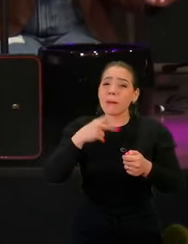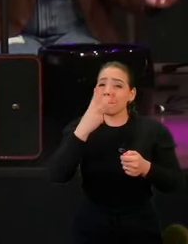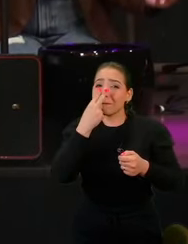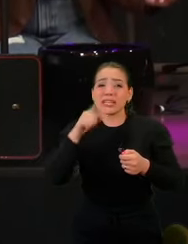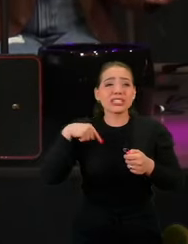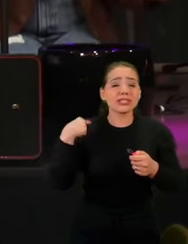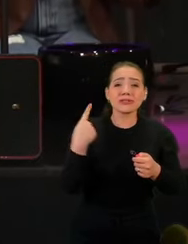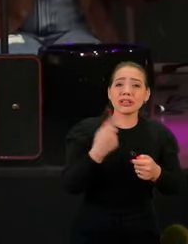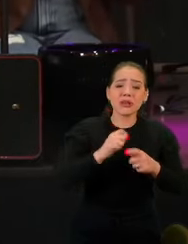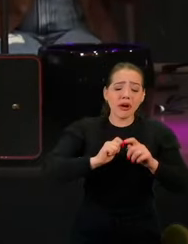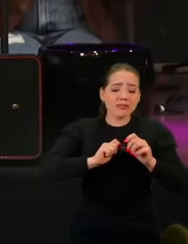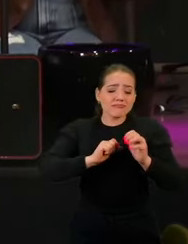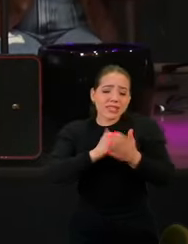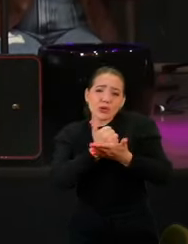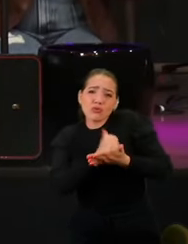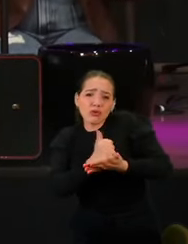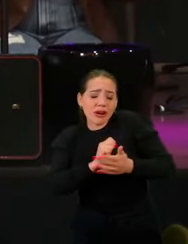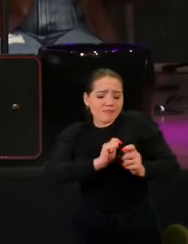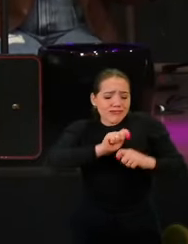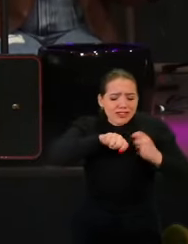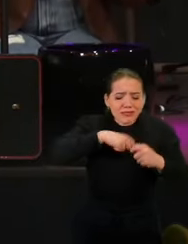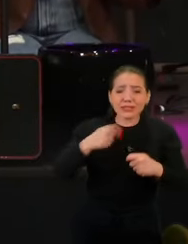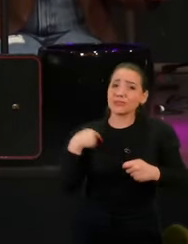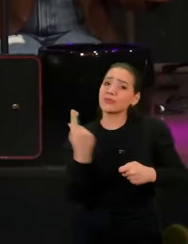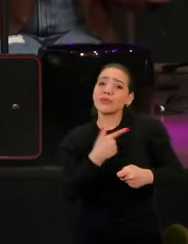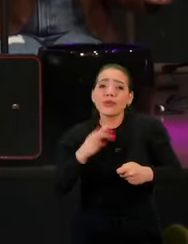pedir perdão, Senhor.